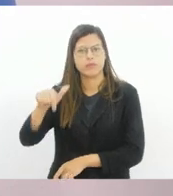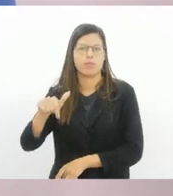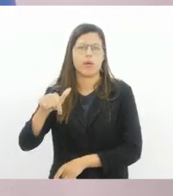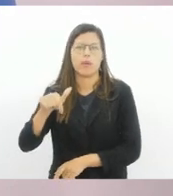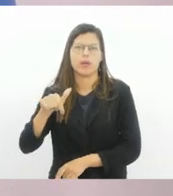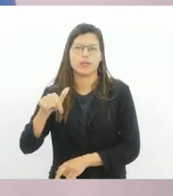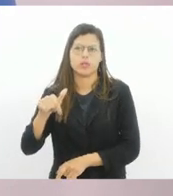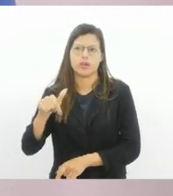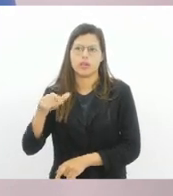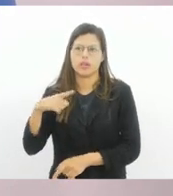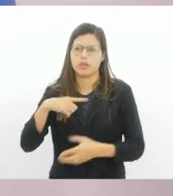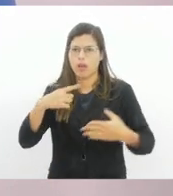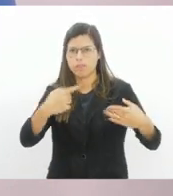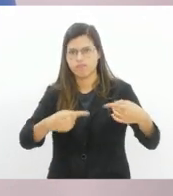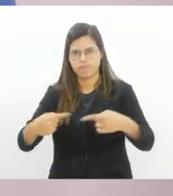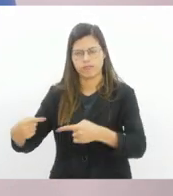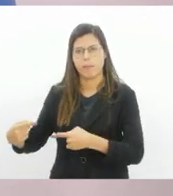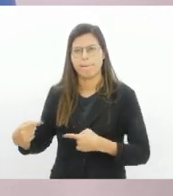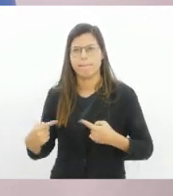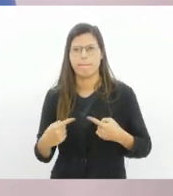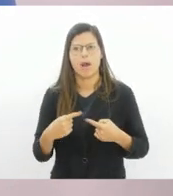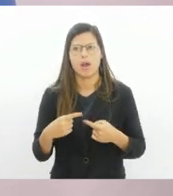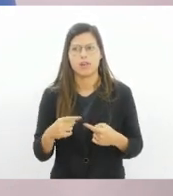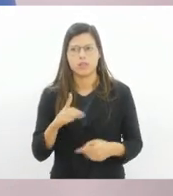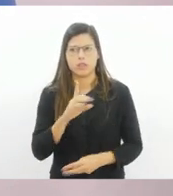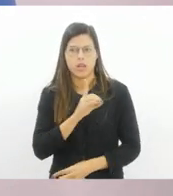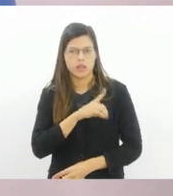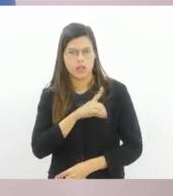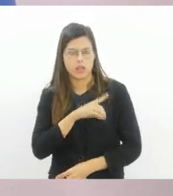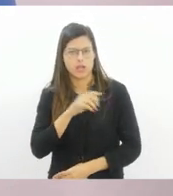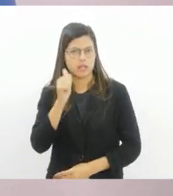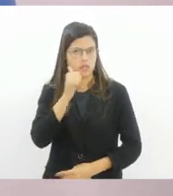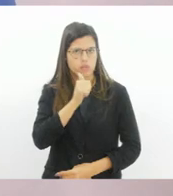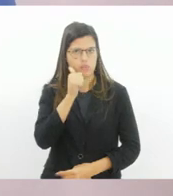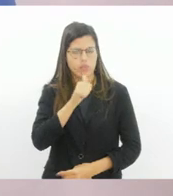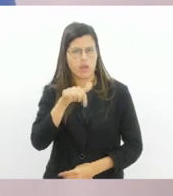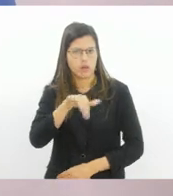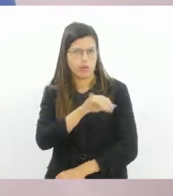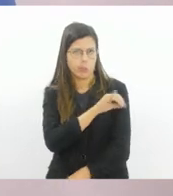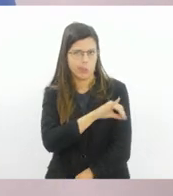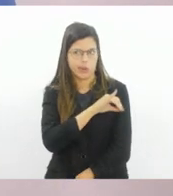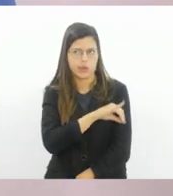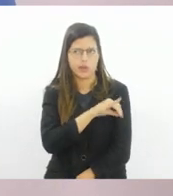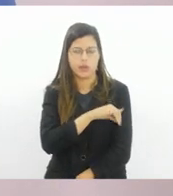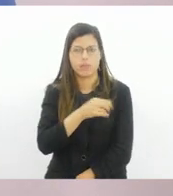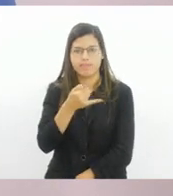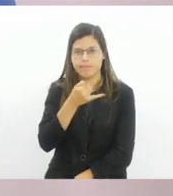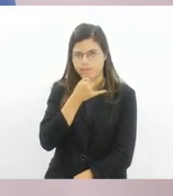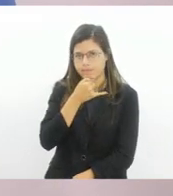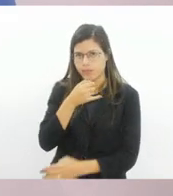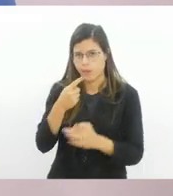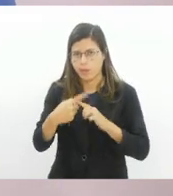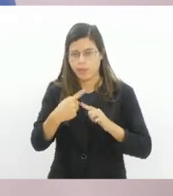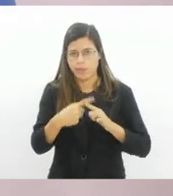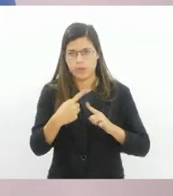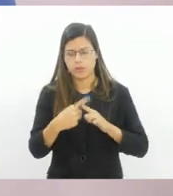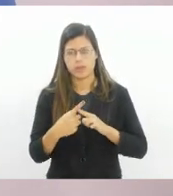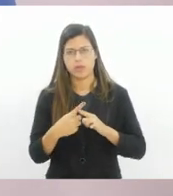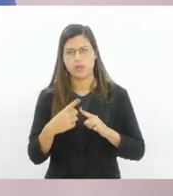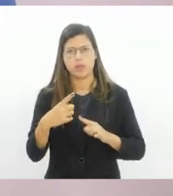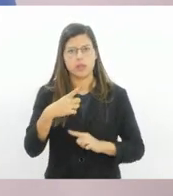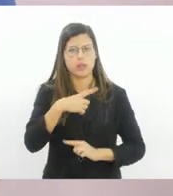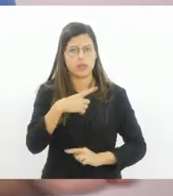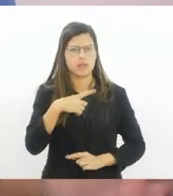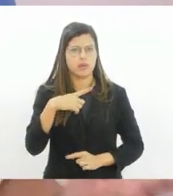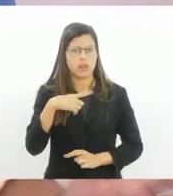do debate com relação às delegacias de mulheres no Rio de Janeiro. lamentar, porque se a gente tem